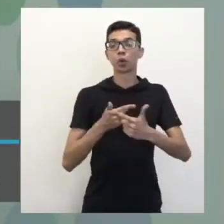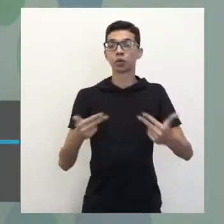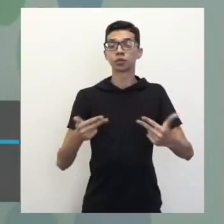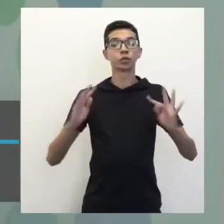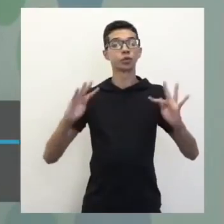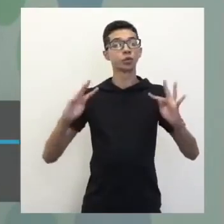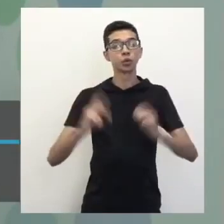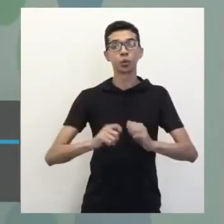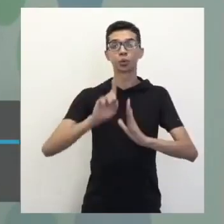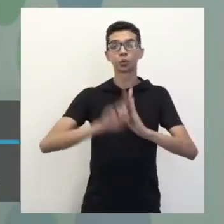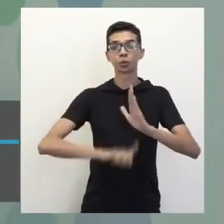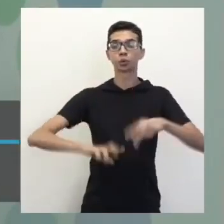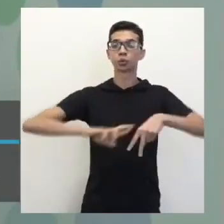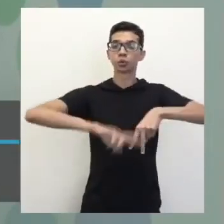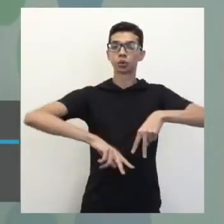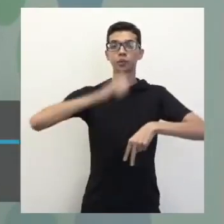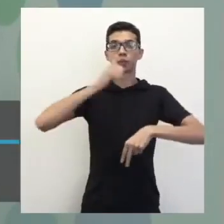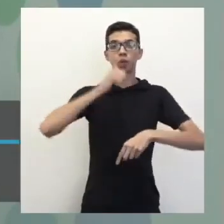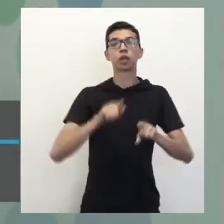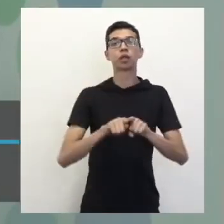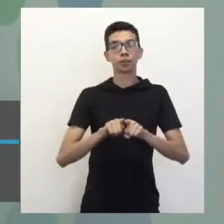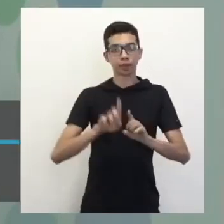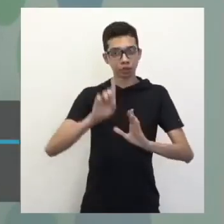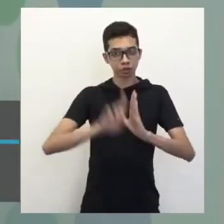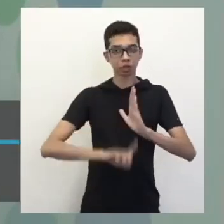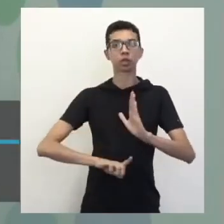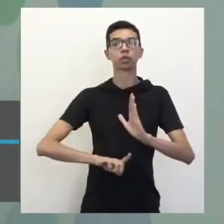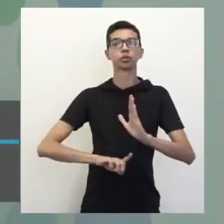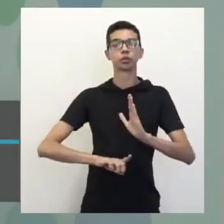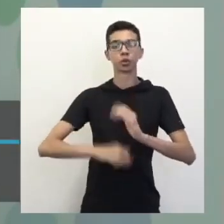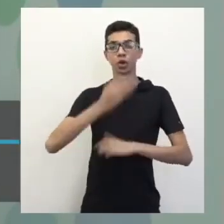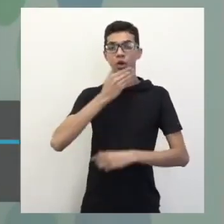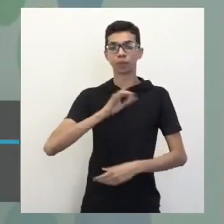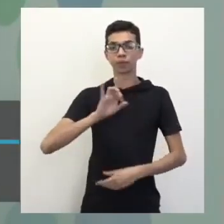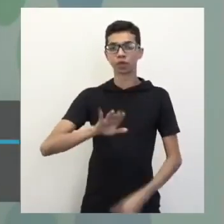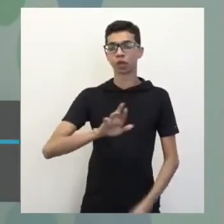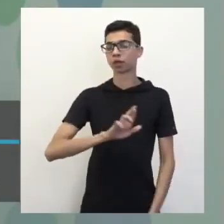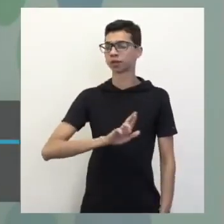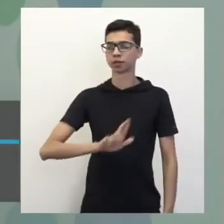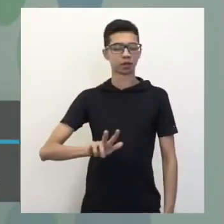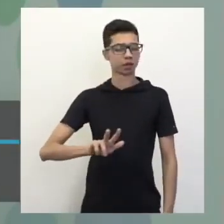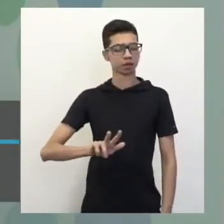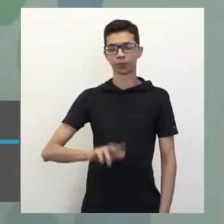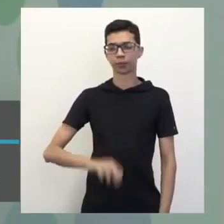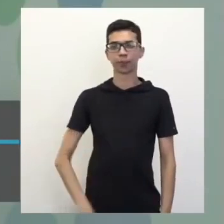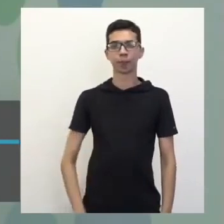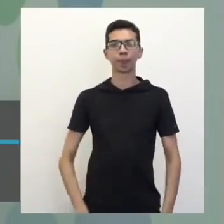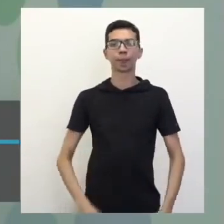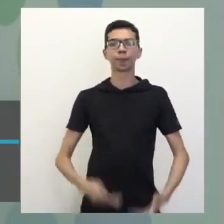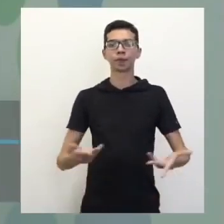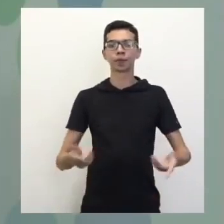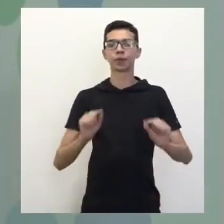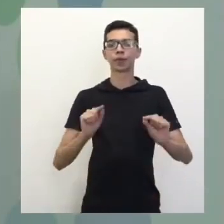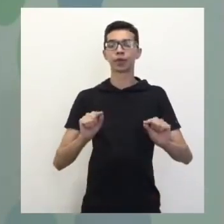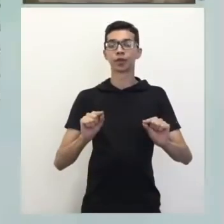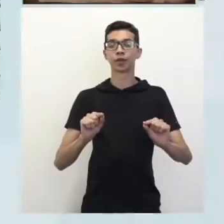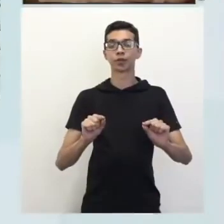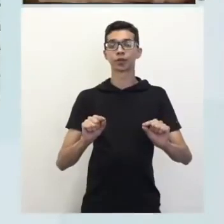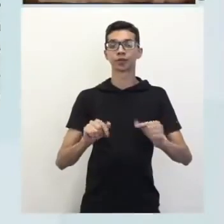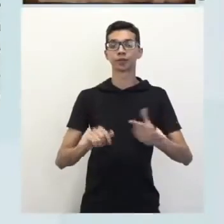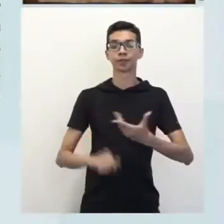mulher tem direito a possuir bens também, e não apenas os homens. E aí, por fim, a Olímpia ela conclui dizendo